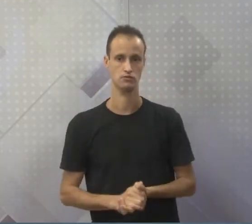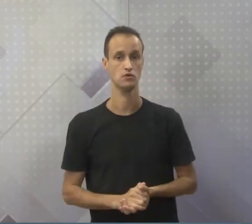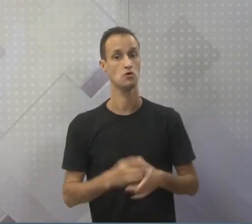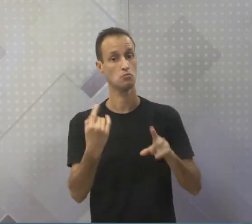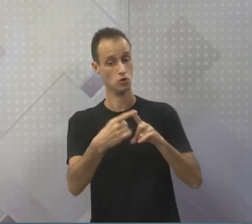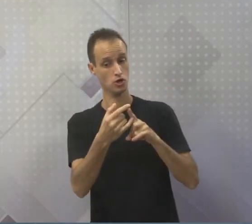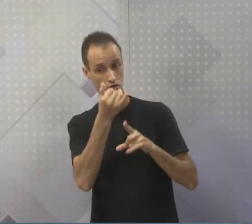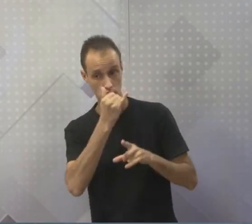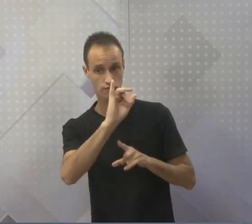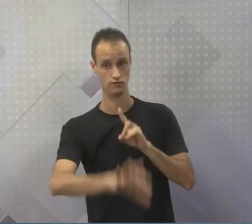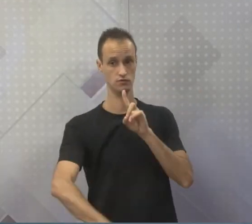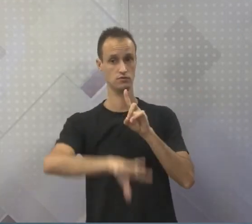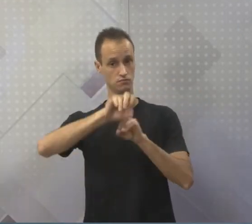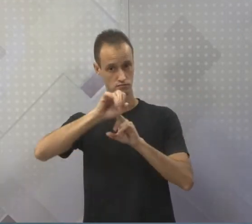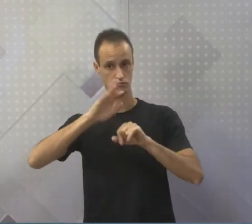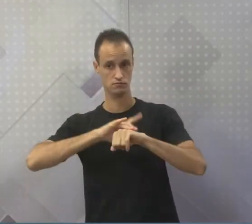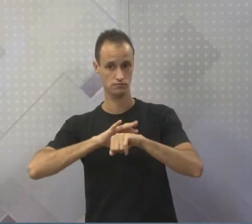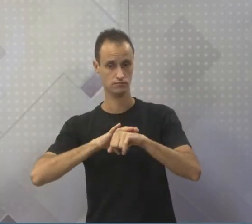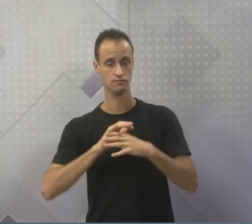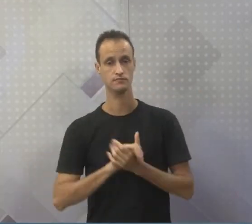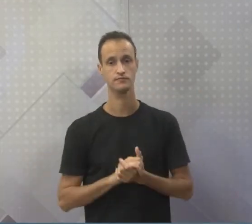proveitoso para evitar essas doenças, né?